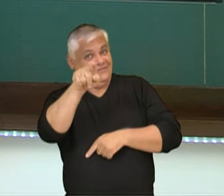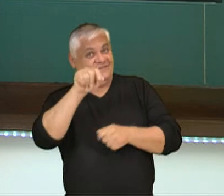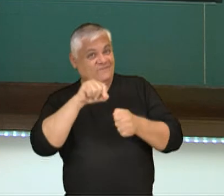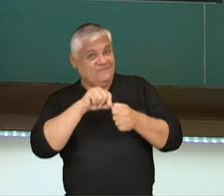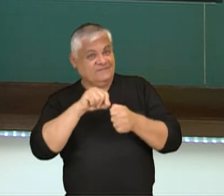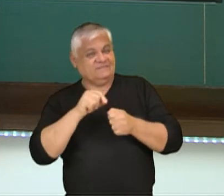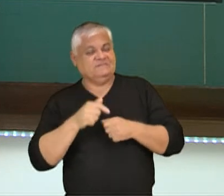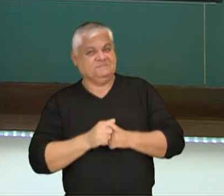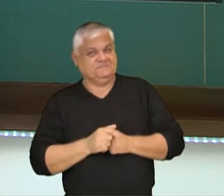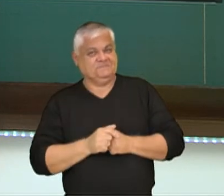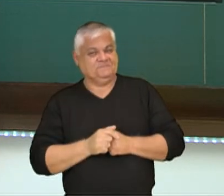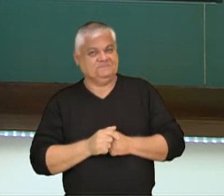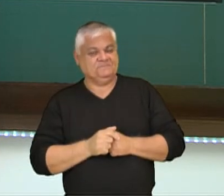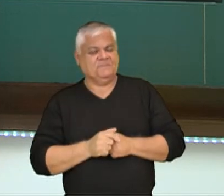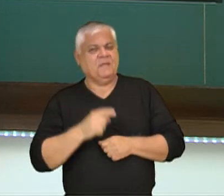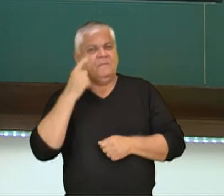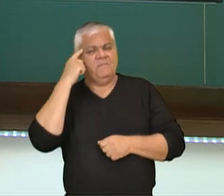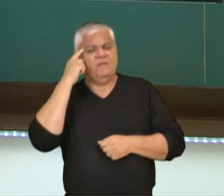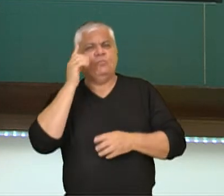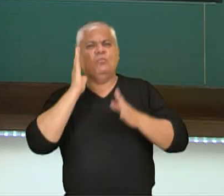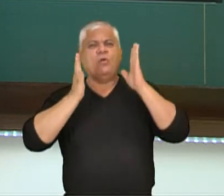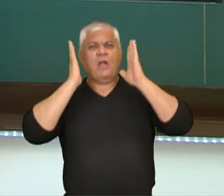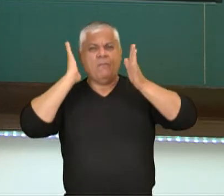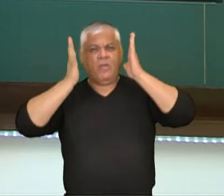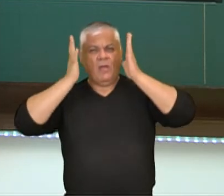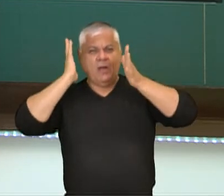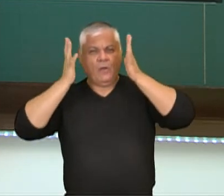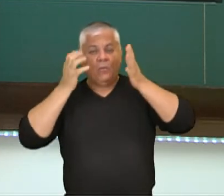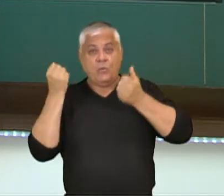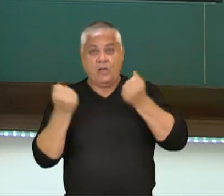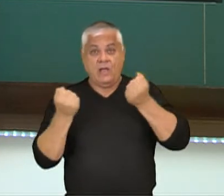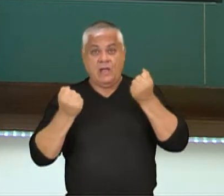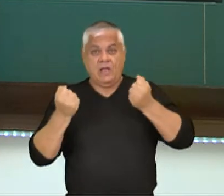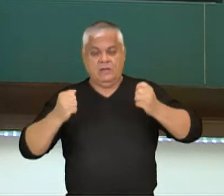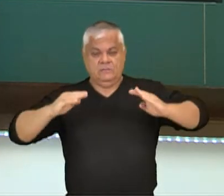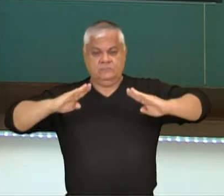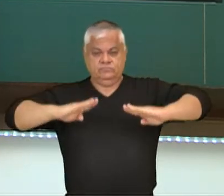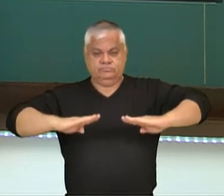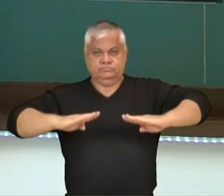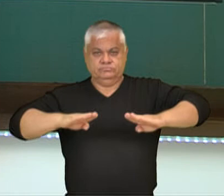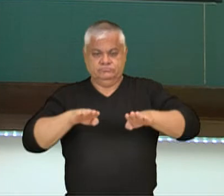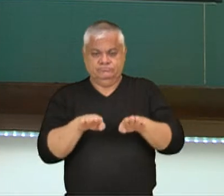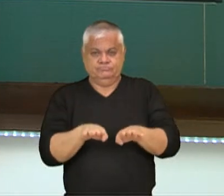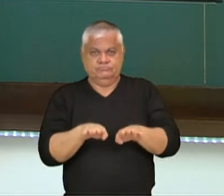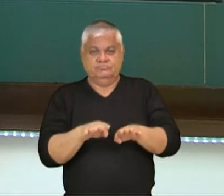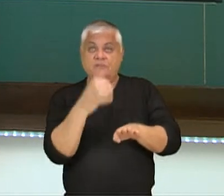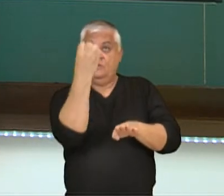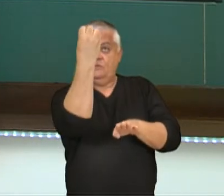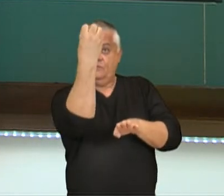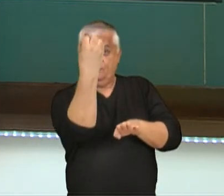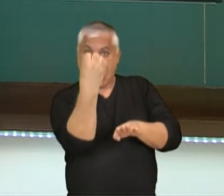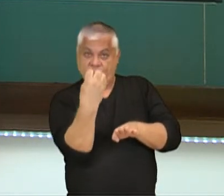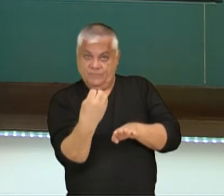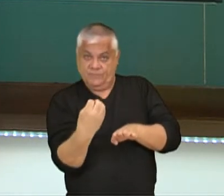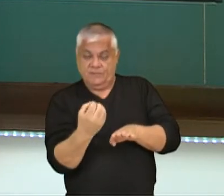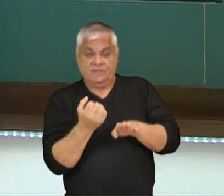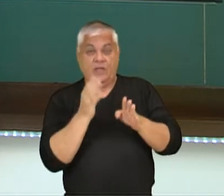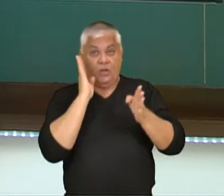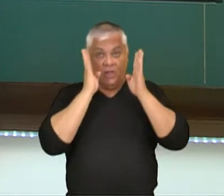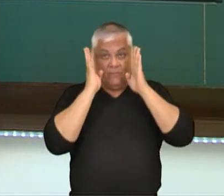Pessoal, vamos pensar num caminhão e num carro parado, num semáforo. Sabe o semáforo? Você tem um caminhão e tem um